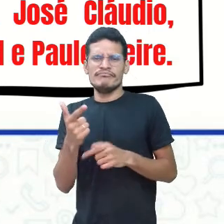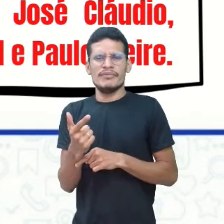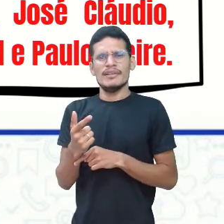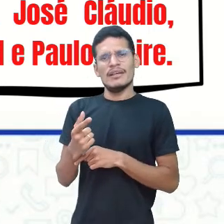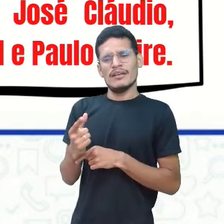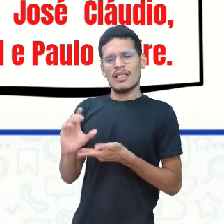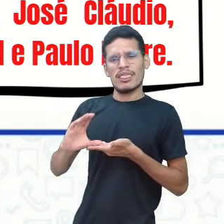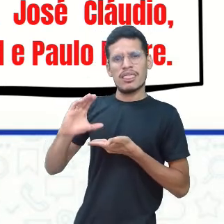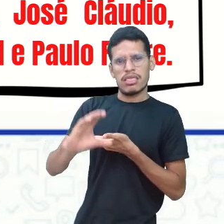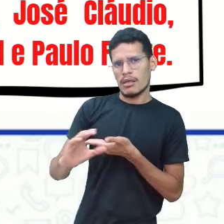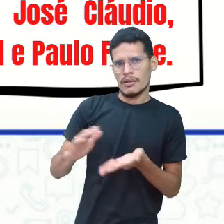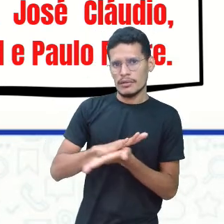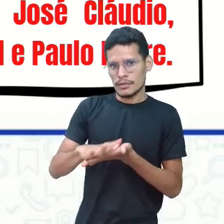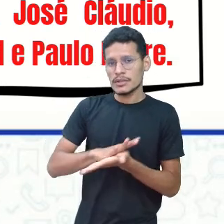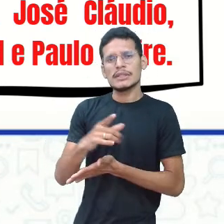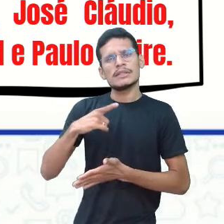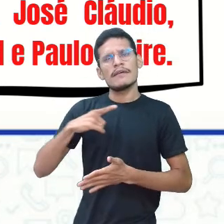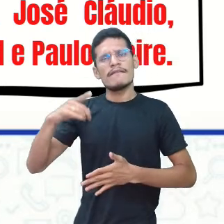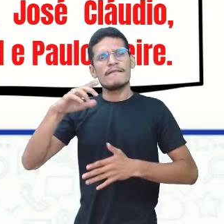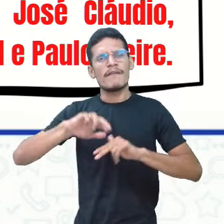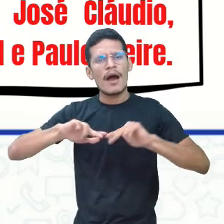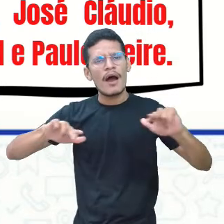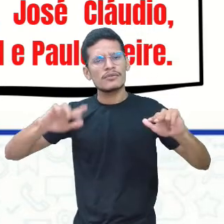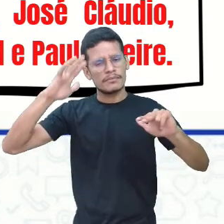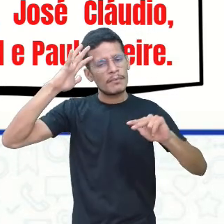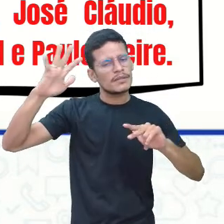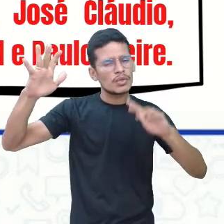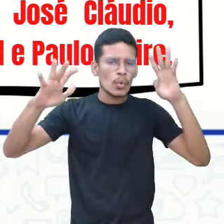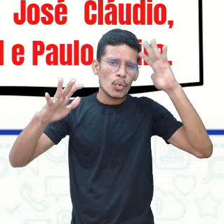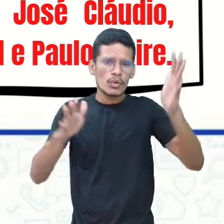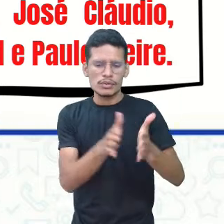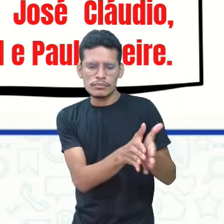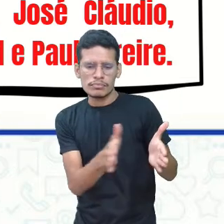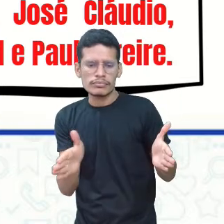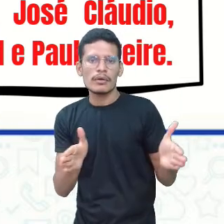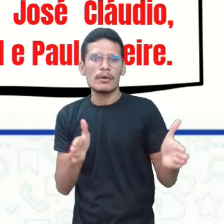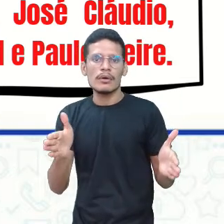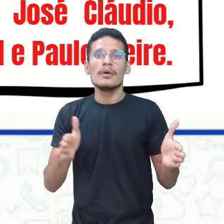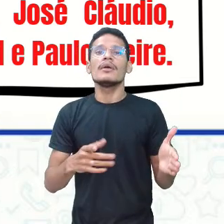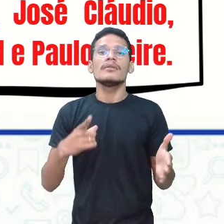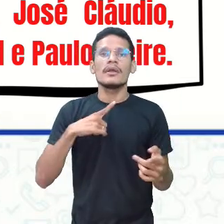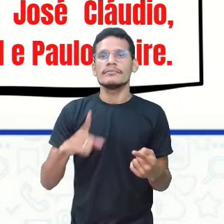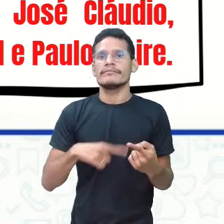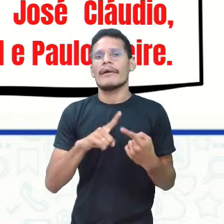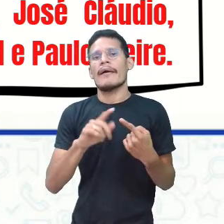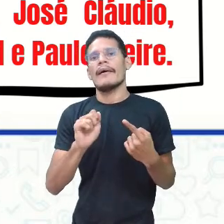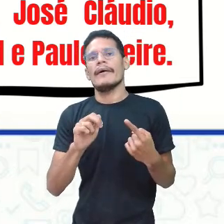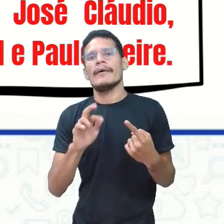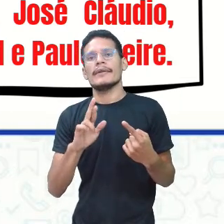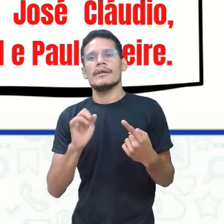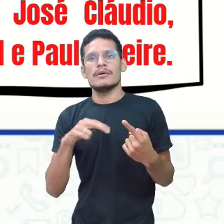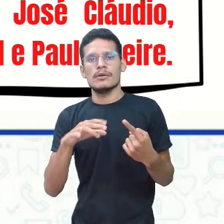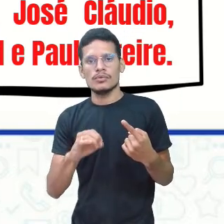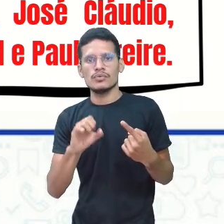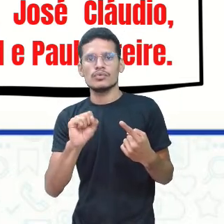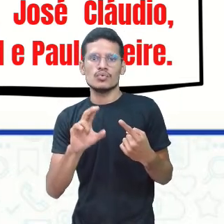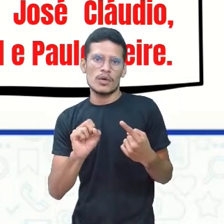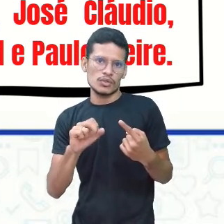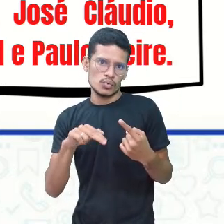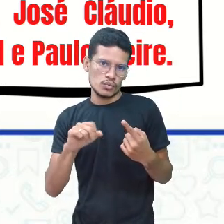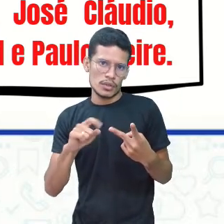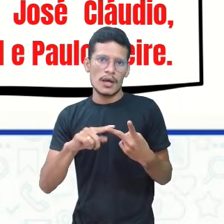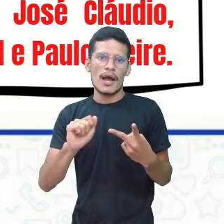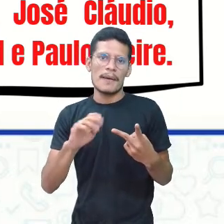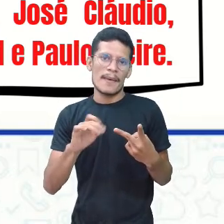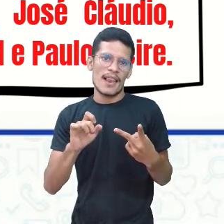reuniu diversos pensadores e artistas do período, tais como Ariano Suassuna, Abelardo da